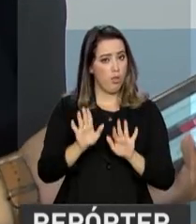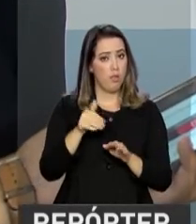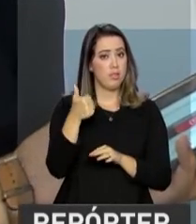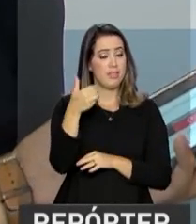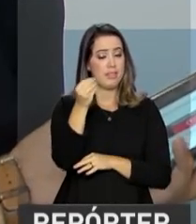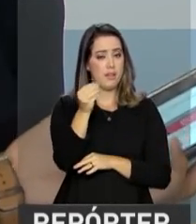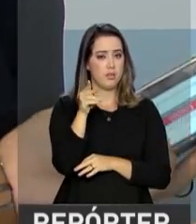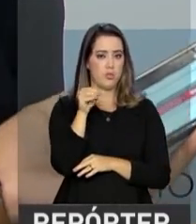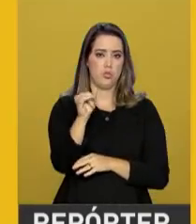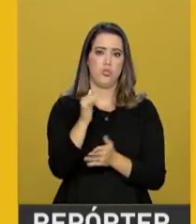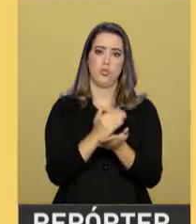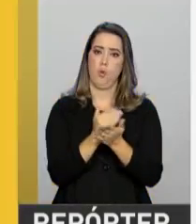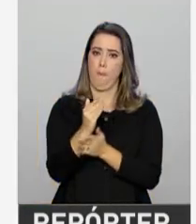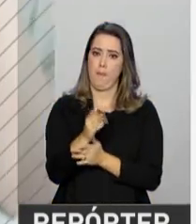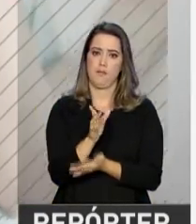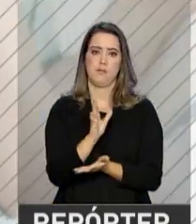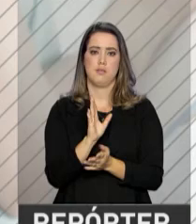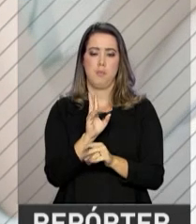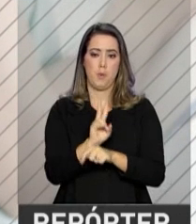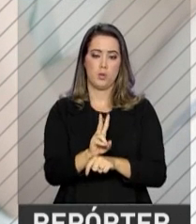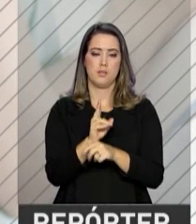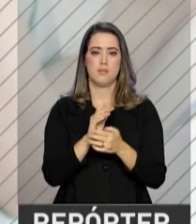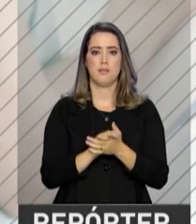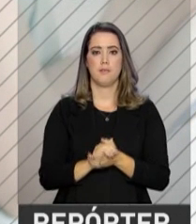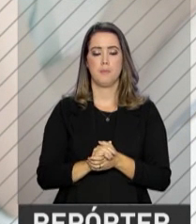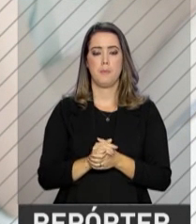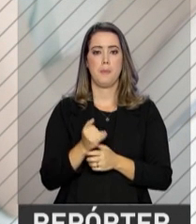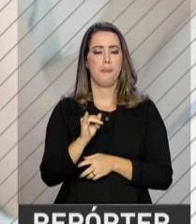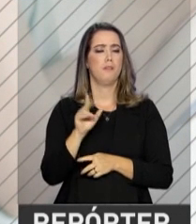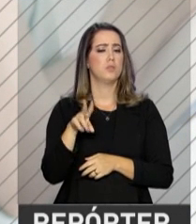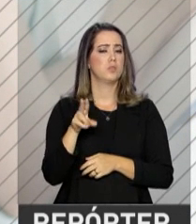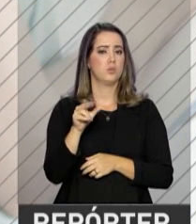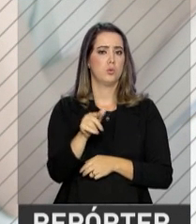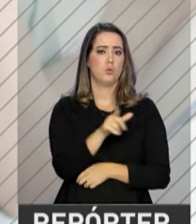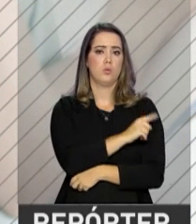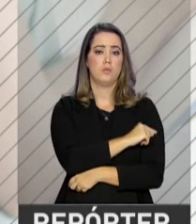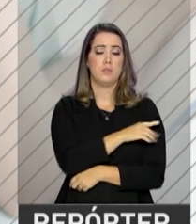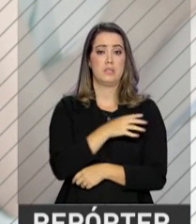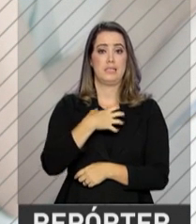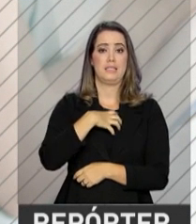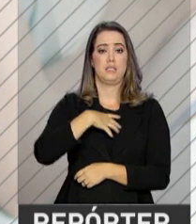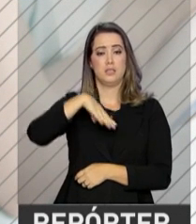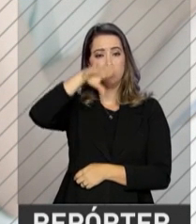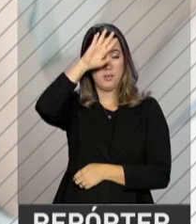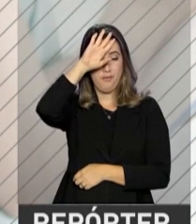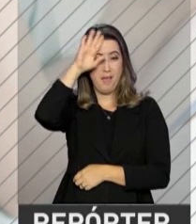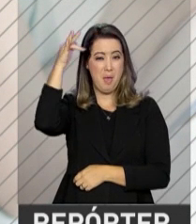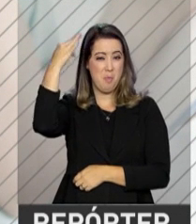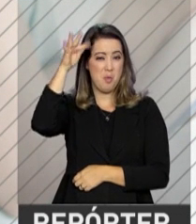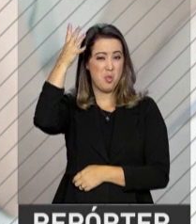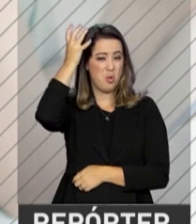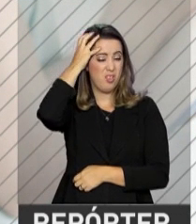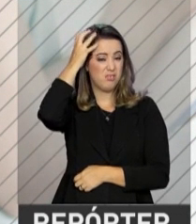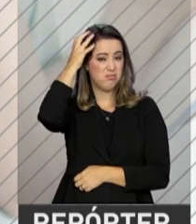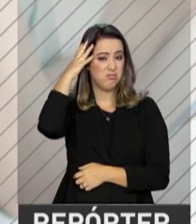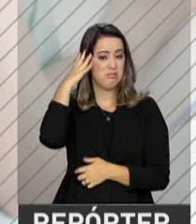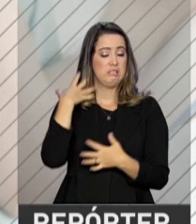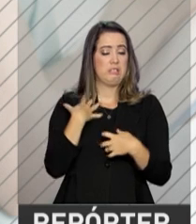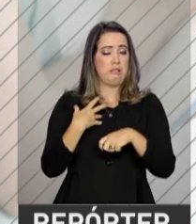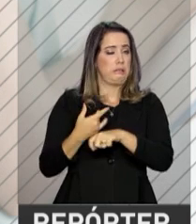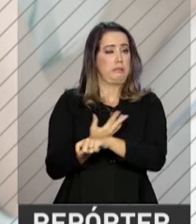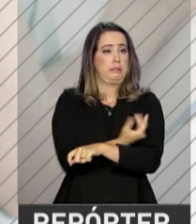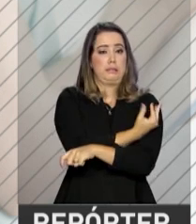menos 10 dias. Caso você não seja vacinado contra a febre amarela e sinta febre, dor de cabeça, calafrios,